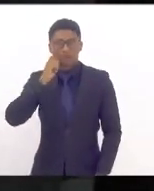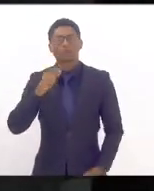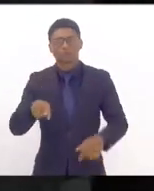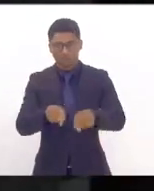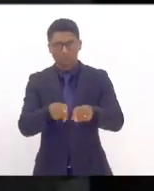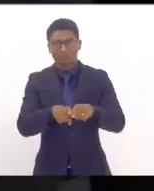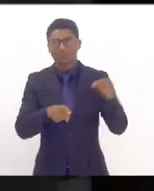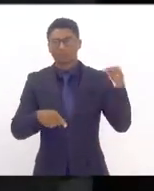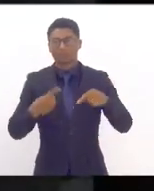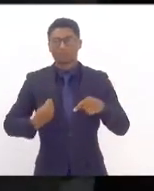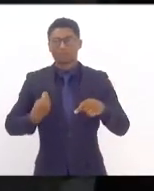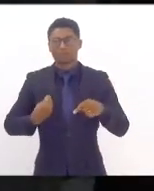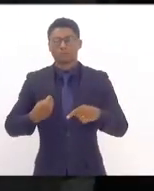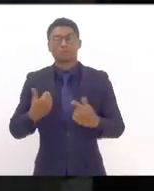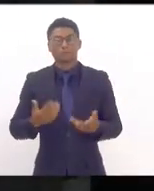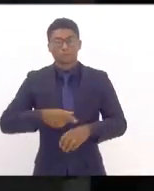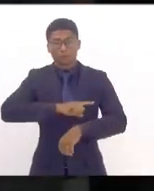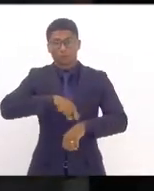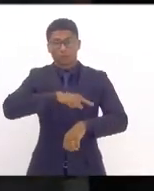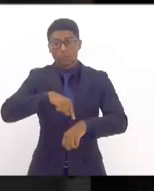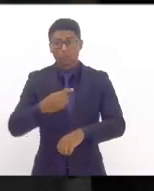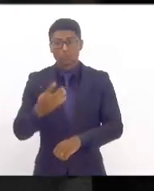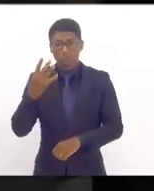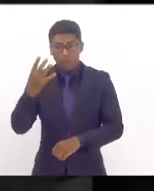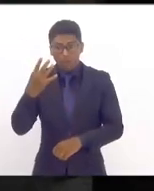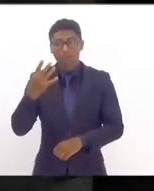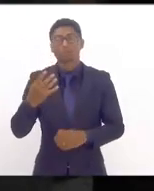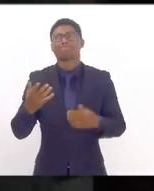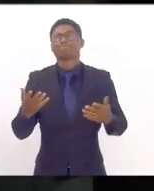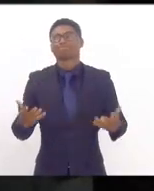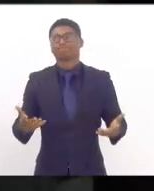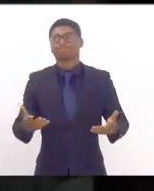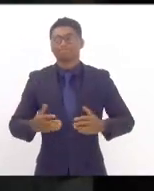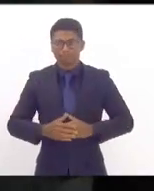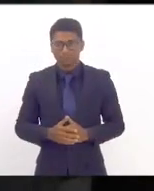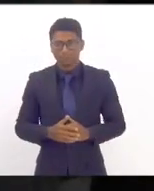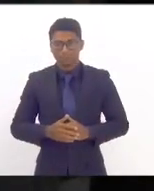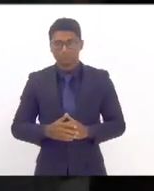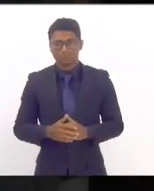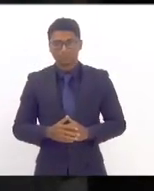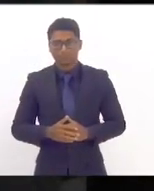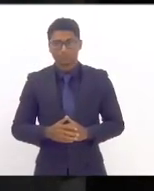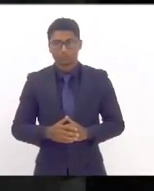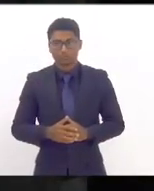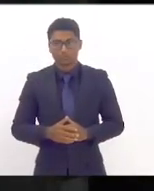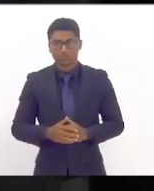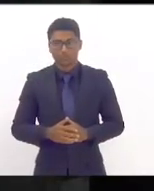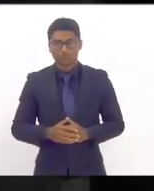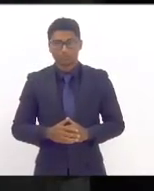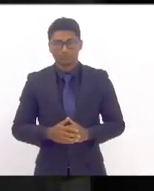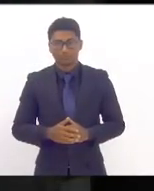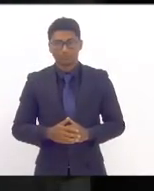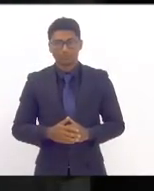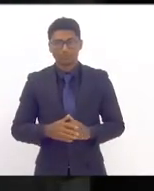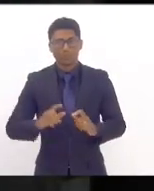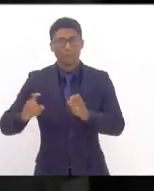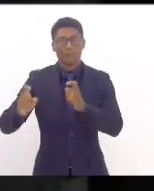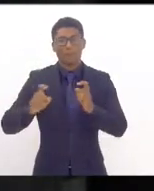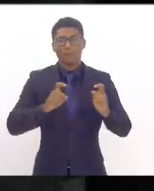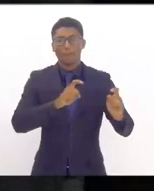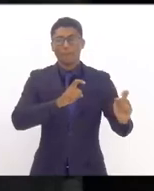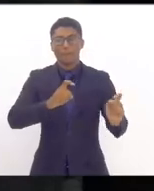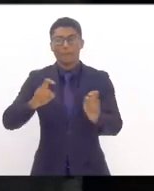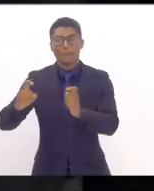mais de quatro horas Deputado Serginho de audiência chegamos a um acordo